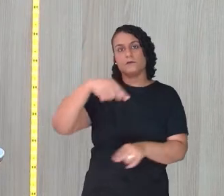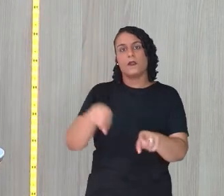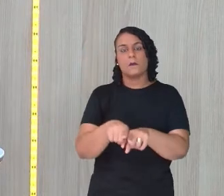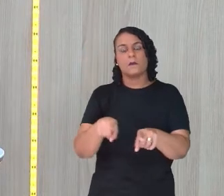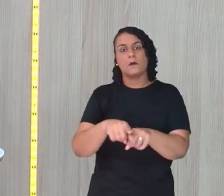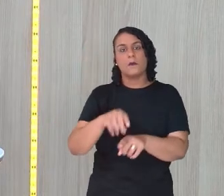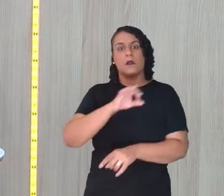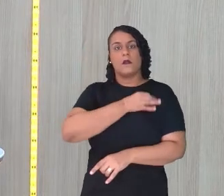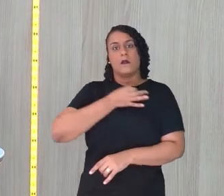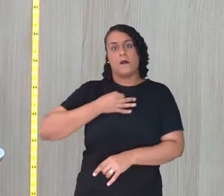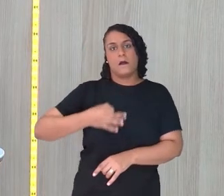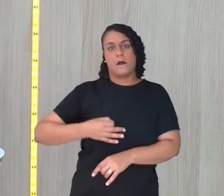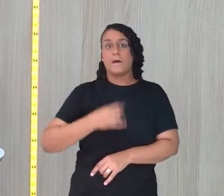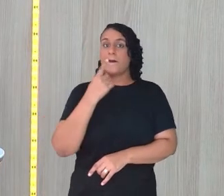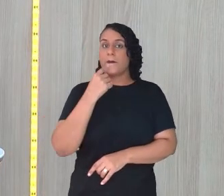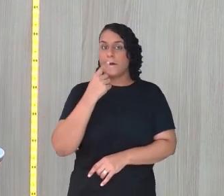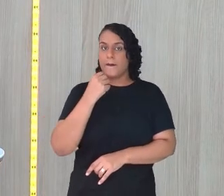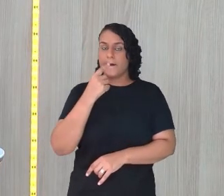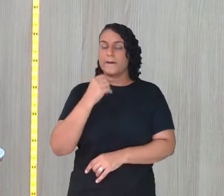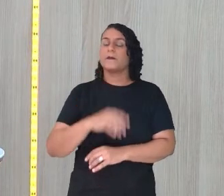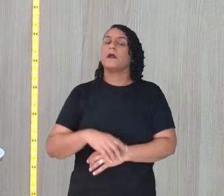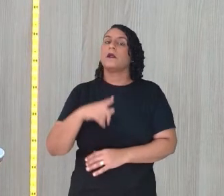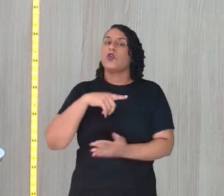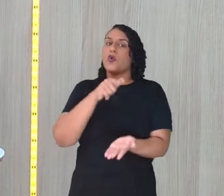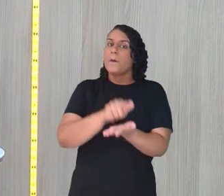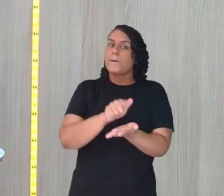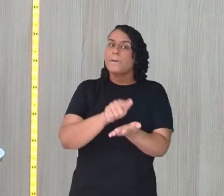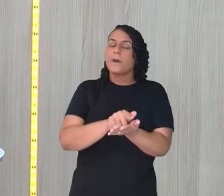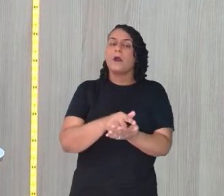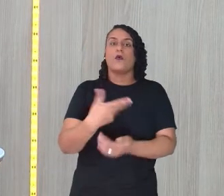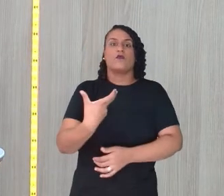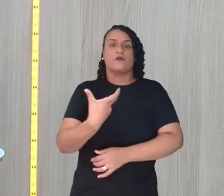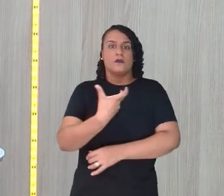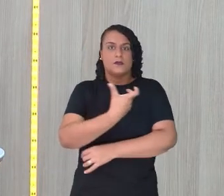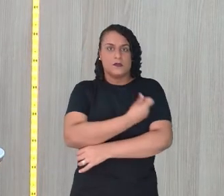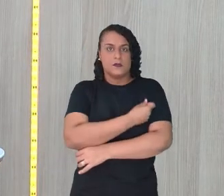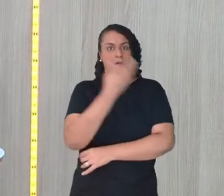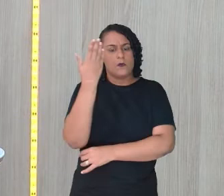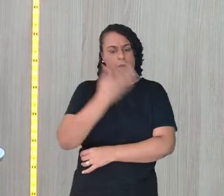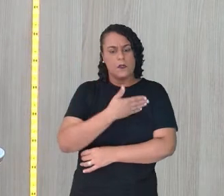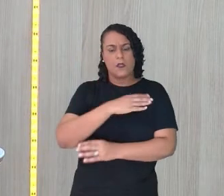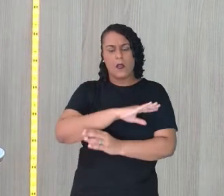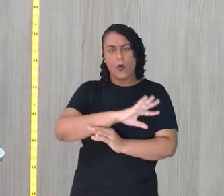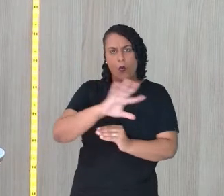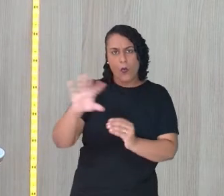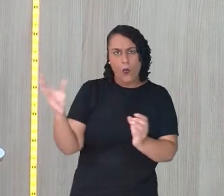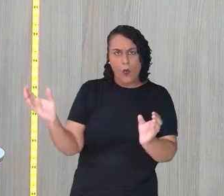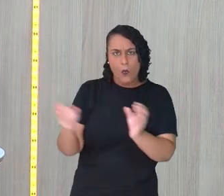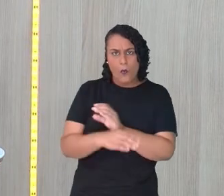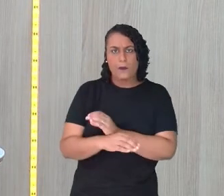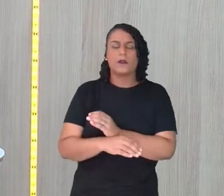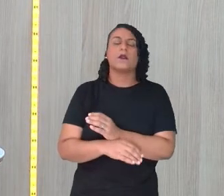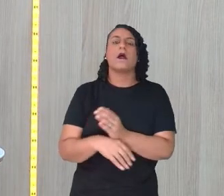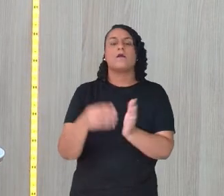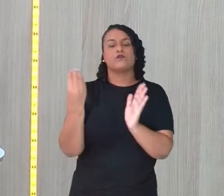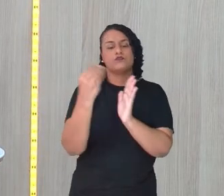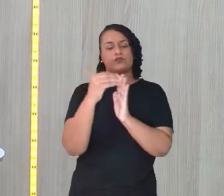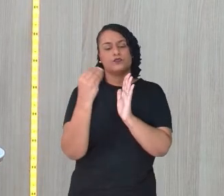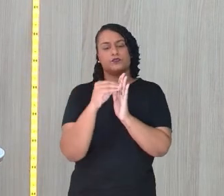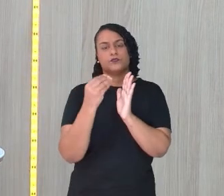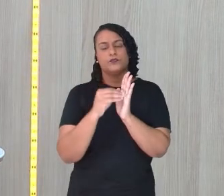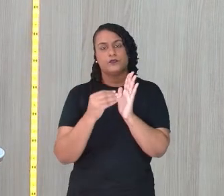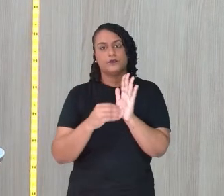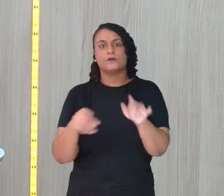de saúde, levar a sua carteirinha de vacinação para você completar também seu esquema vacinal. Leve um documento